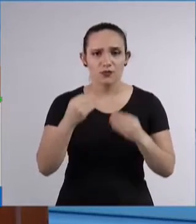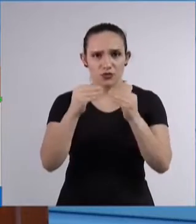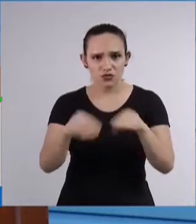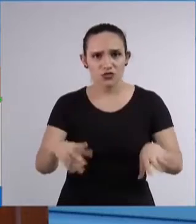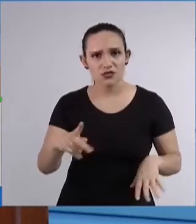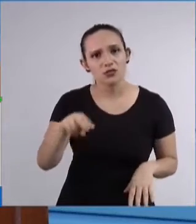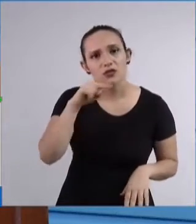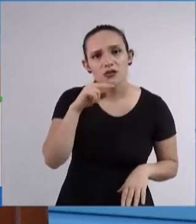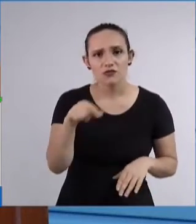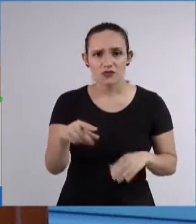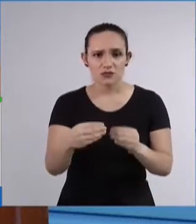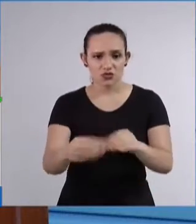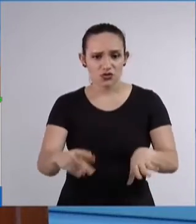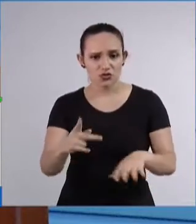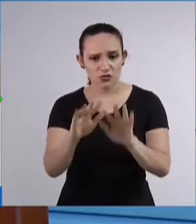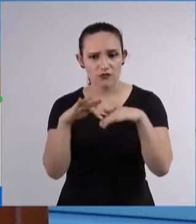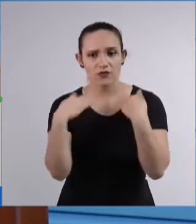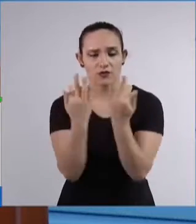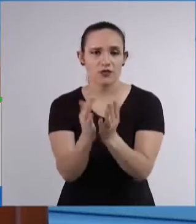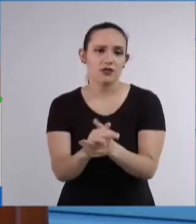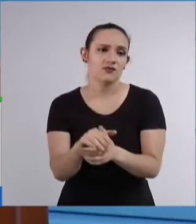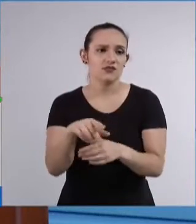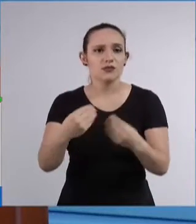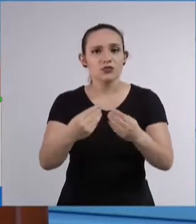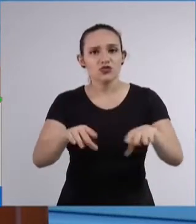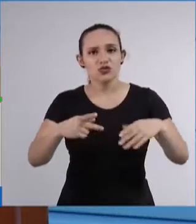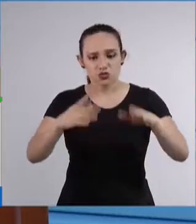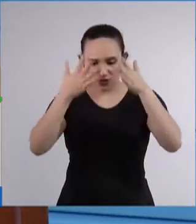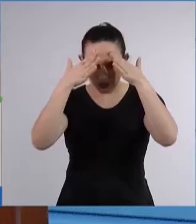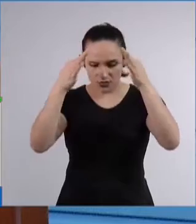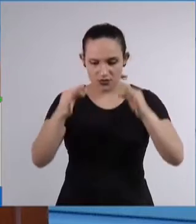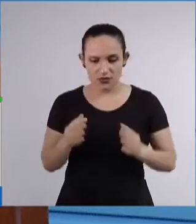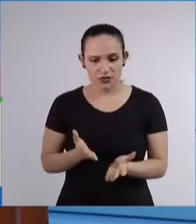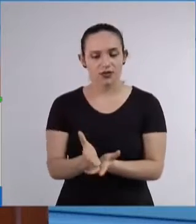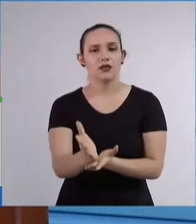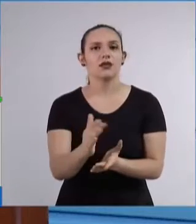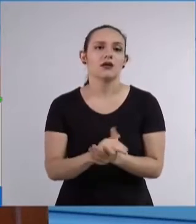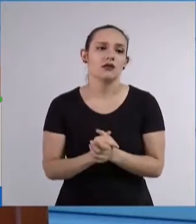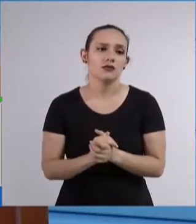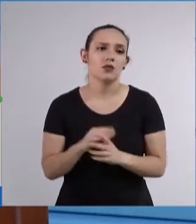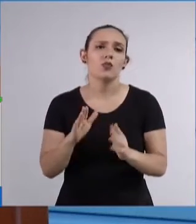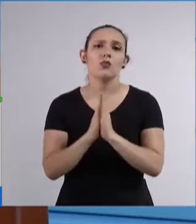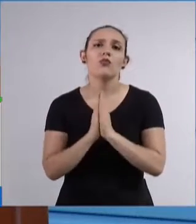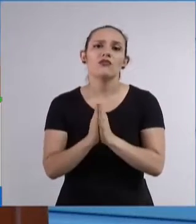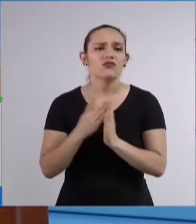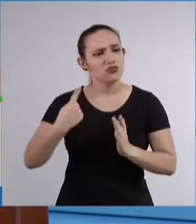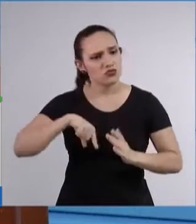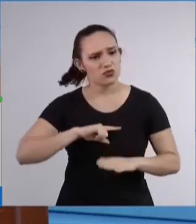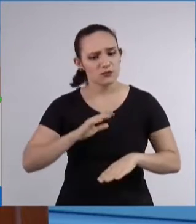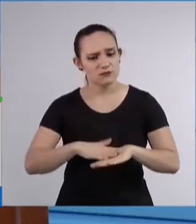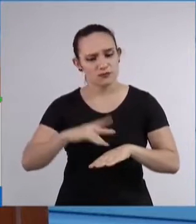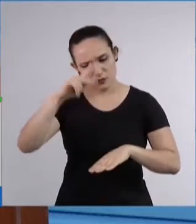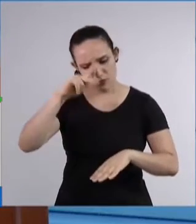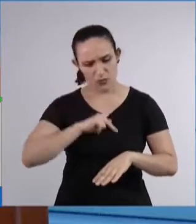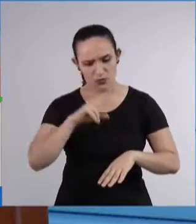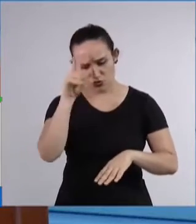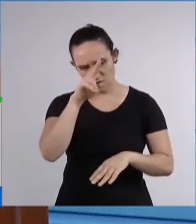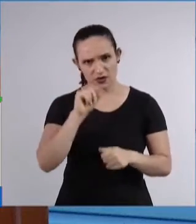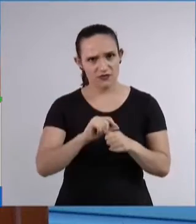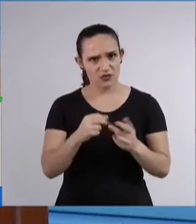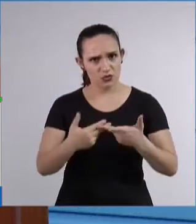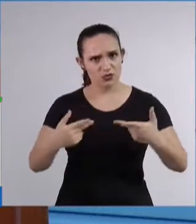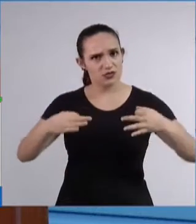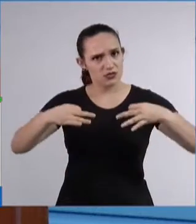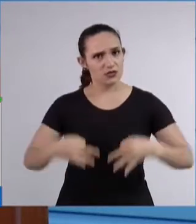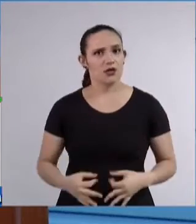neto, atinge a tua família, atinge a sua integridade. Então, que sejamos protagonistas da nossa história,